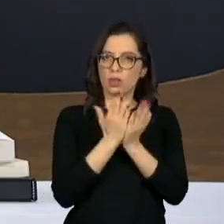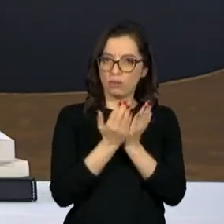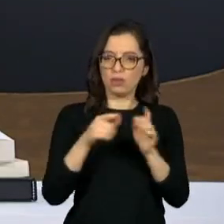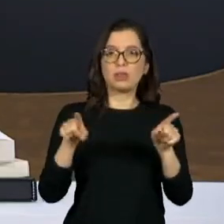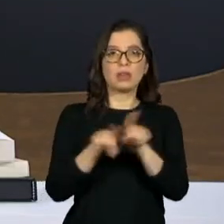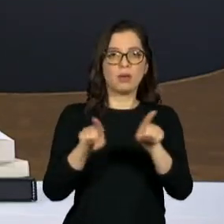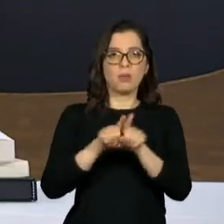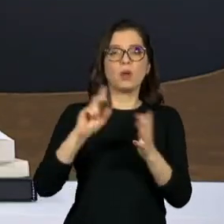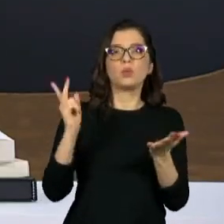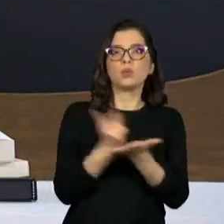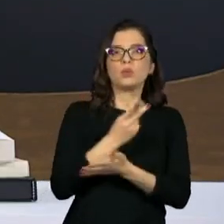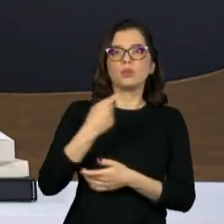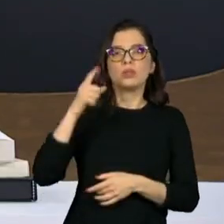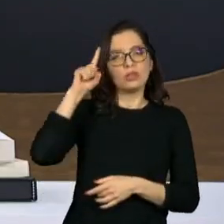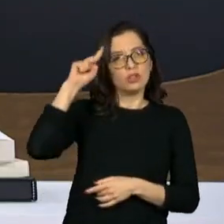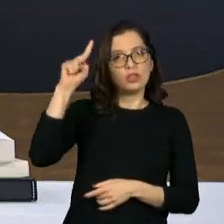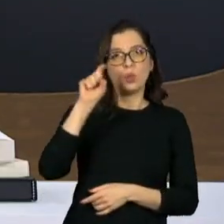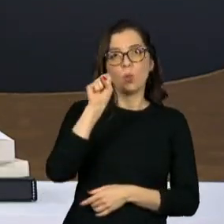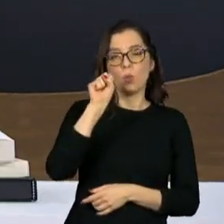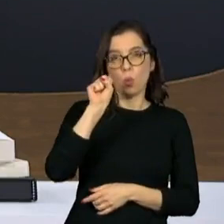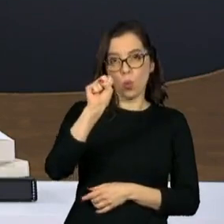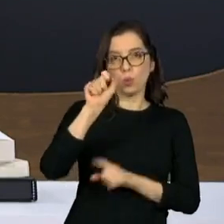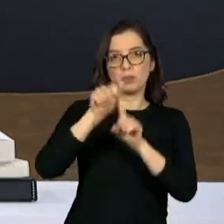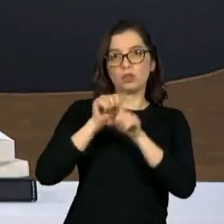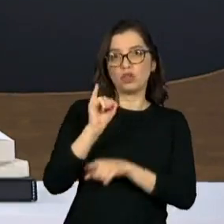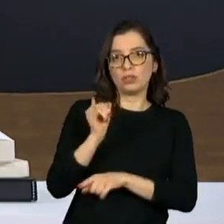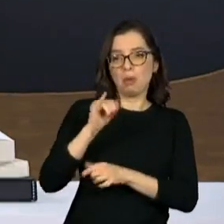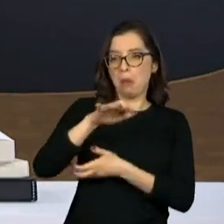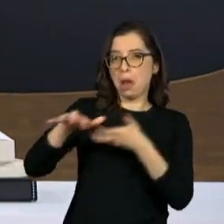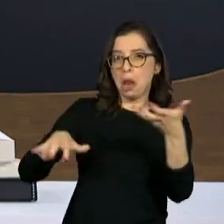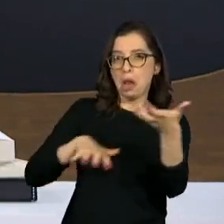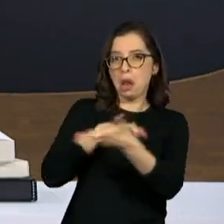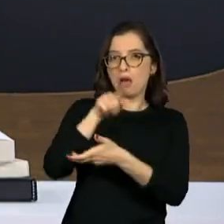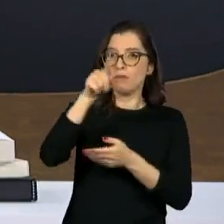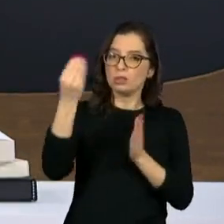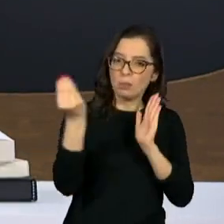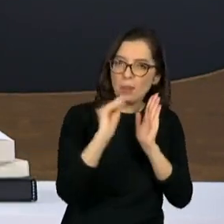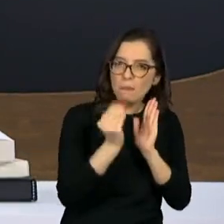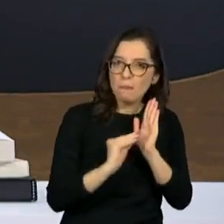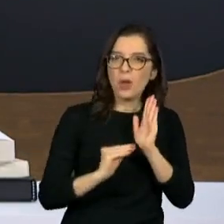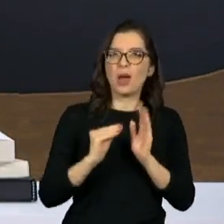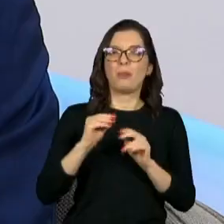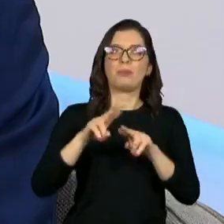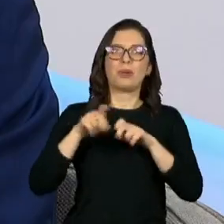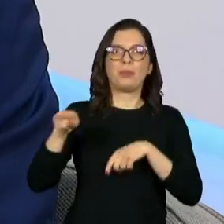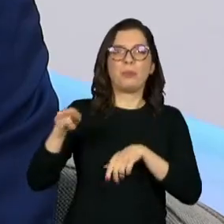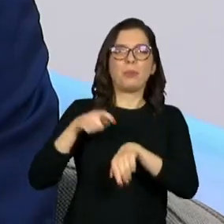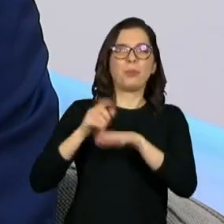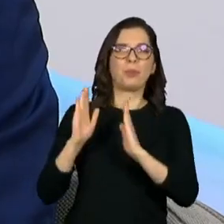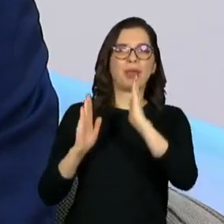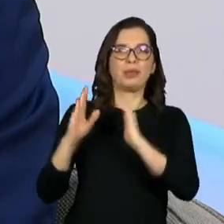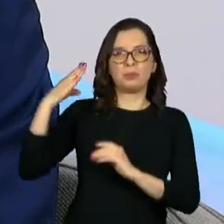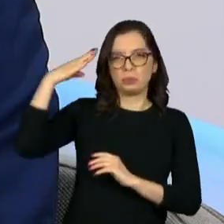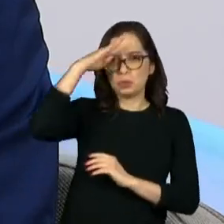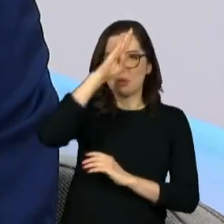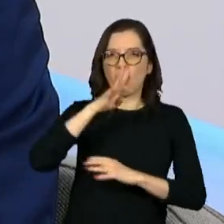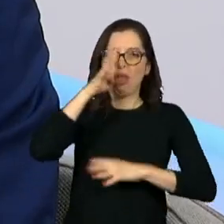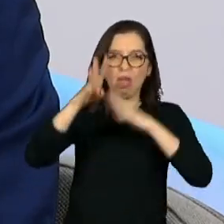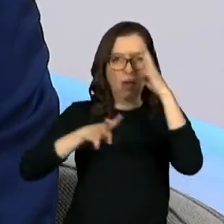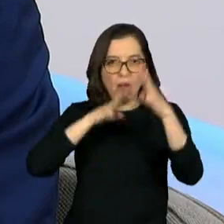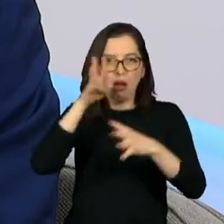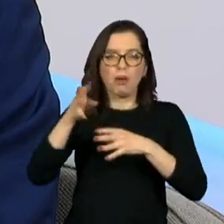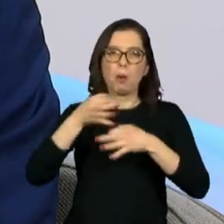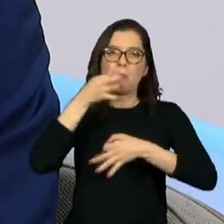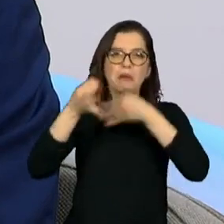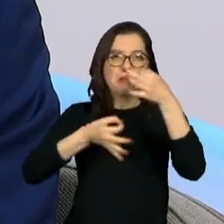Jair Bolsonaro fez ao longo de 4 anos, as instituições não foram capazes de impedir que a sede dos 3